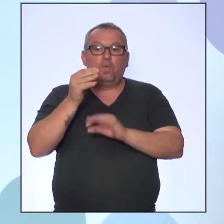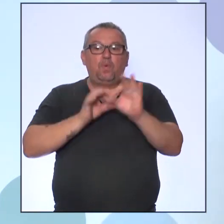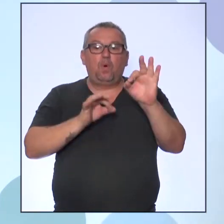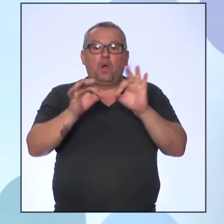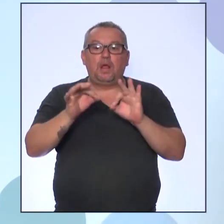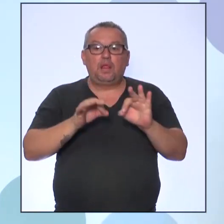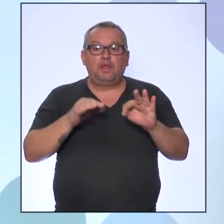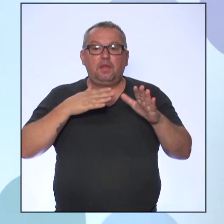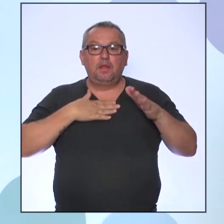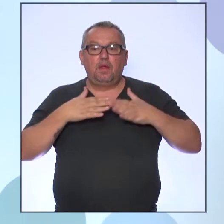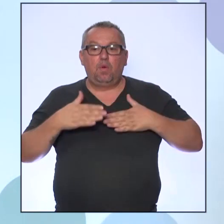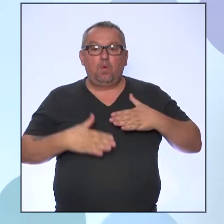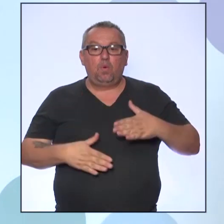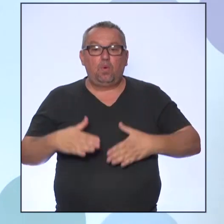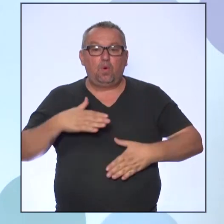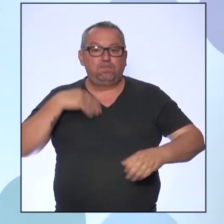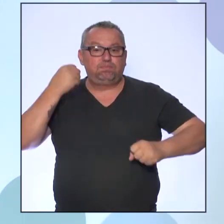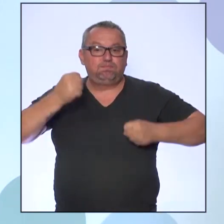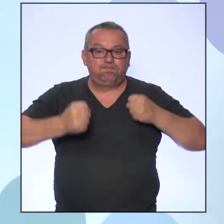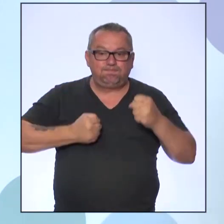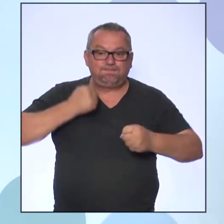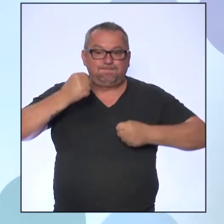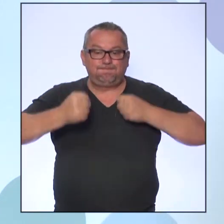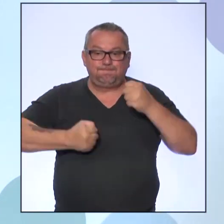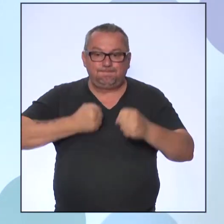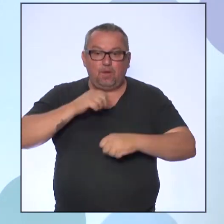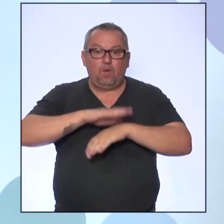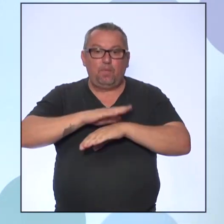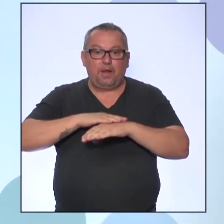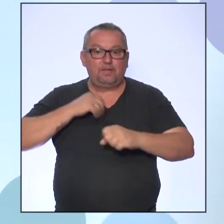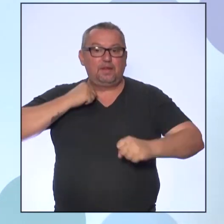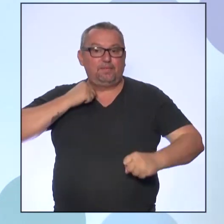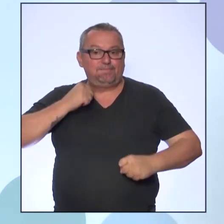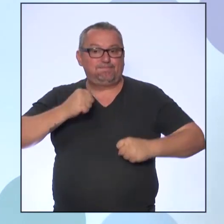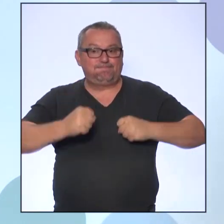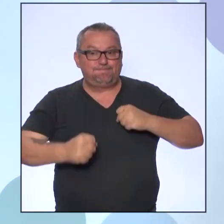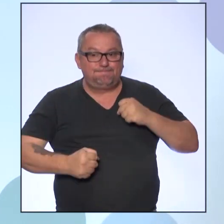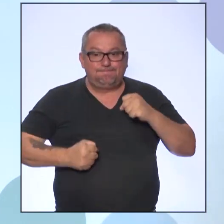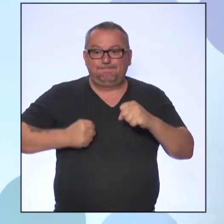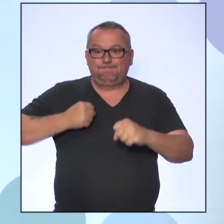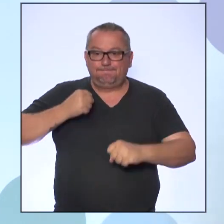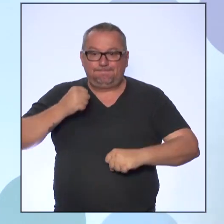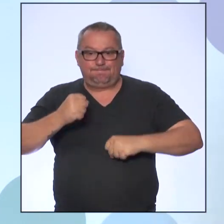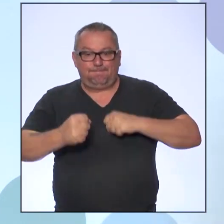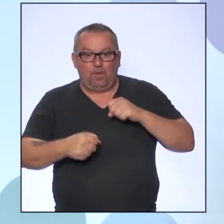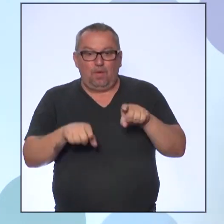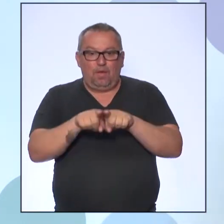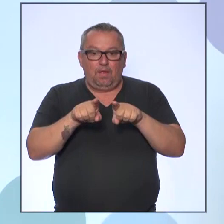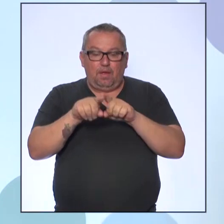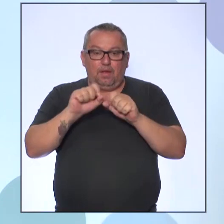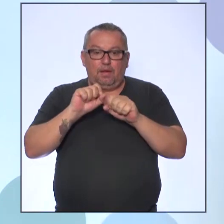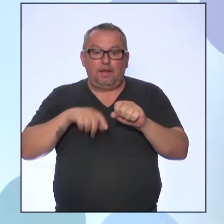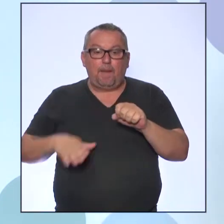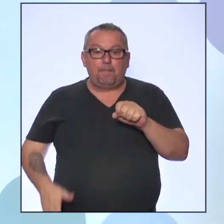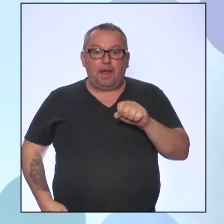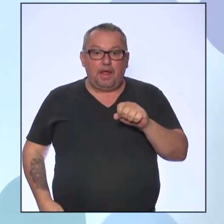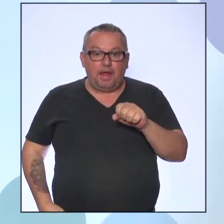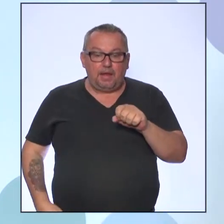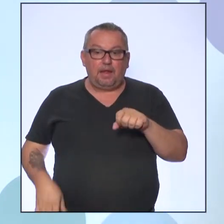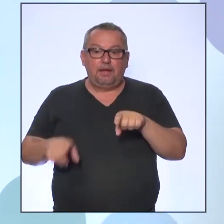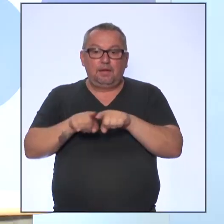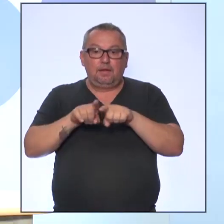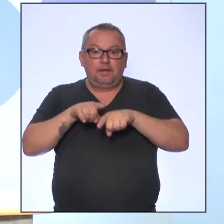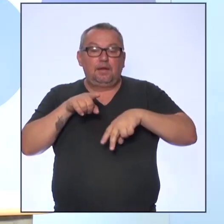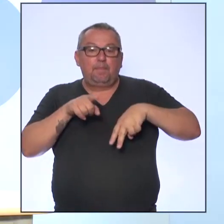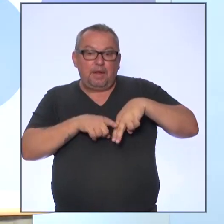corpo na corrida, né? Então, a gente viu que os braços têm que ser simultâneos, tem que trabalhar ao contrário da perna, tem que ter